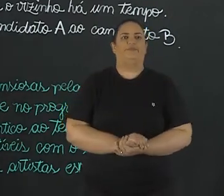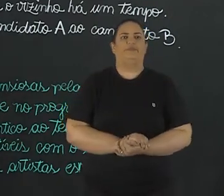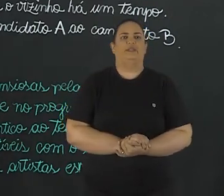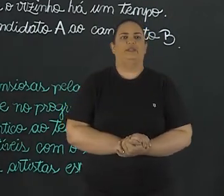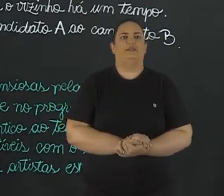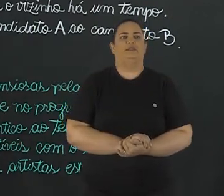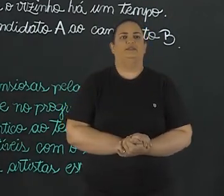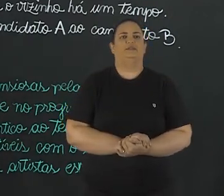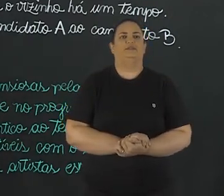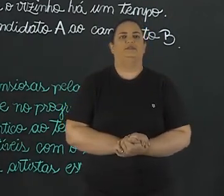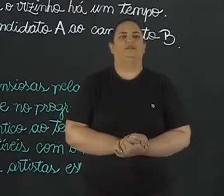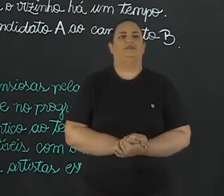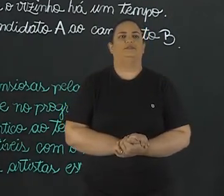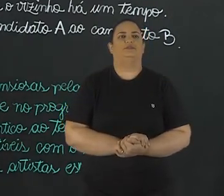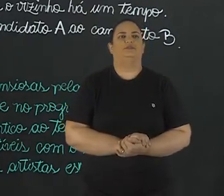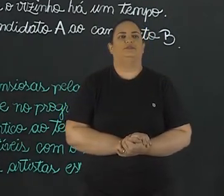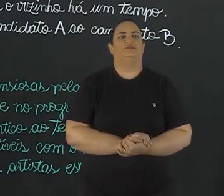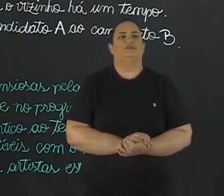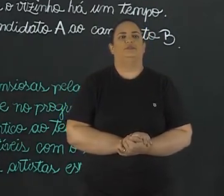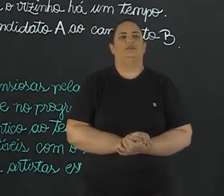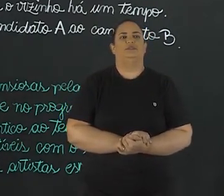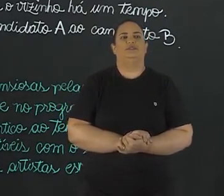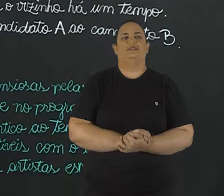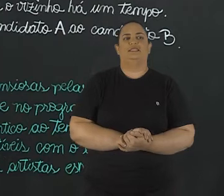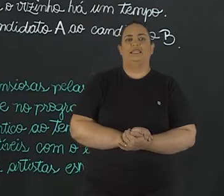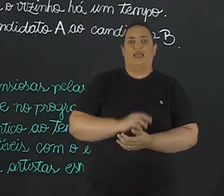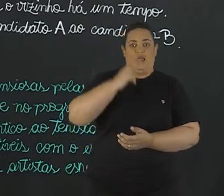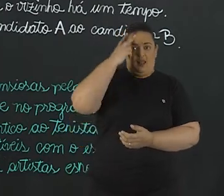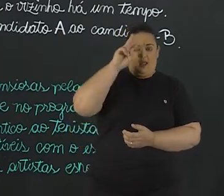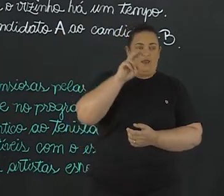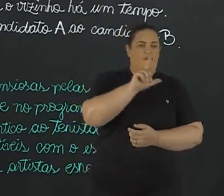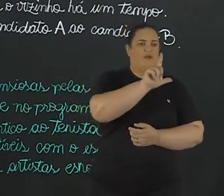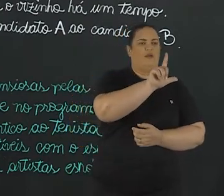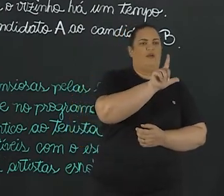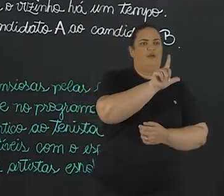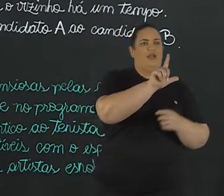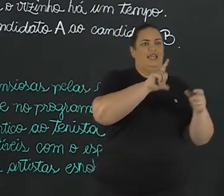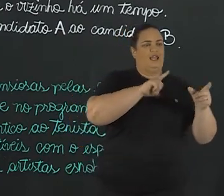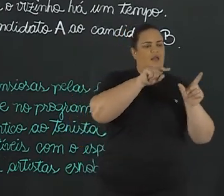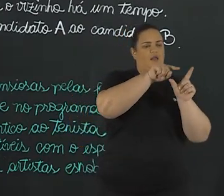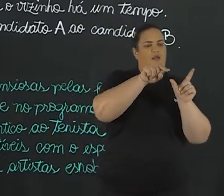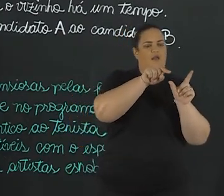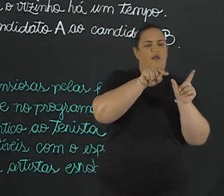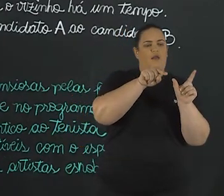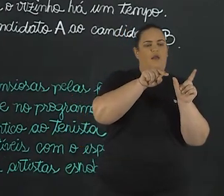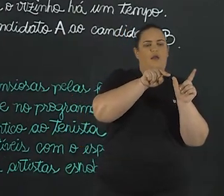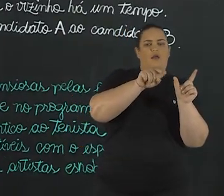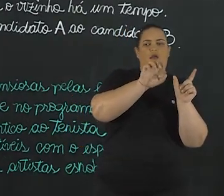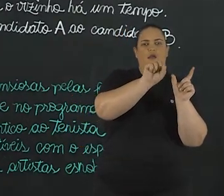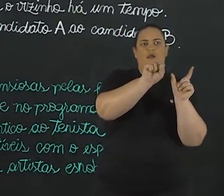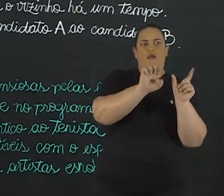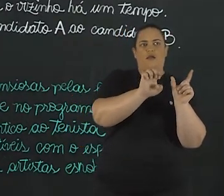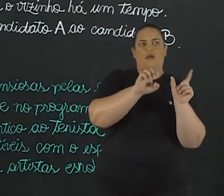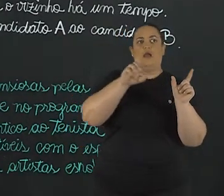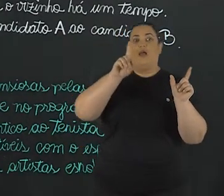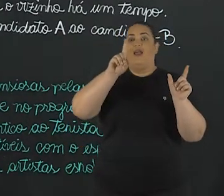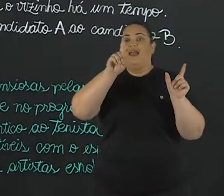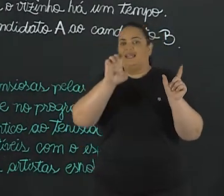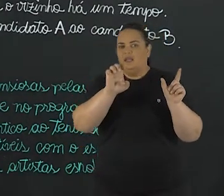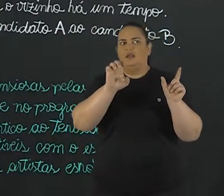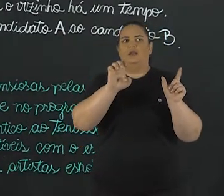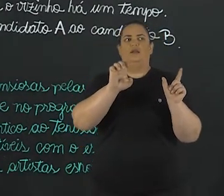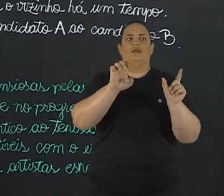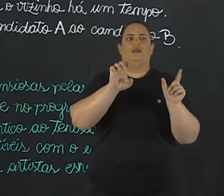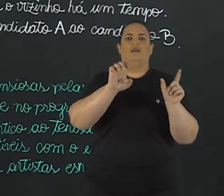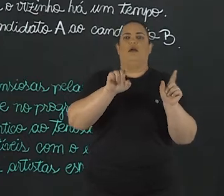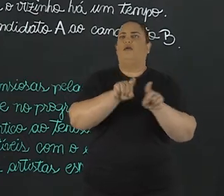serão entregues hoje, ou seja, como eu tenho aqui essa questão do verbo pronominal, eu uso a preposição de. Vai ser a mesma coisa para o verbo